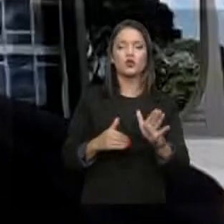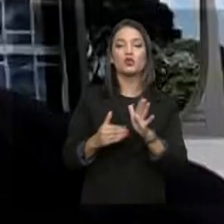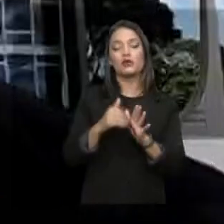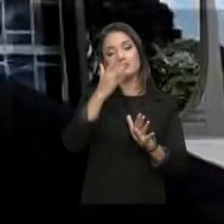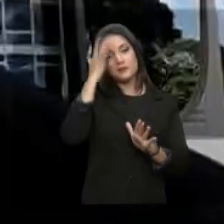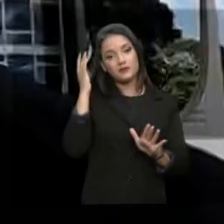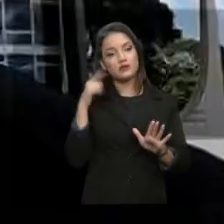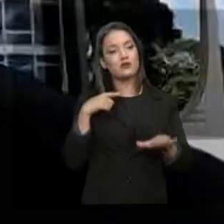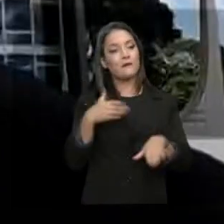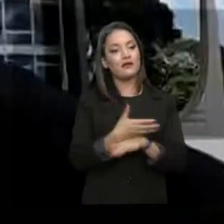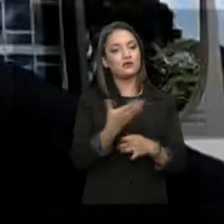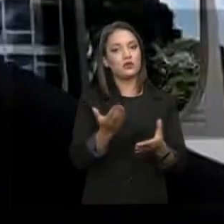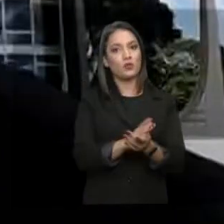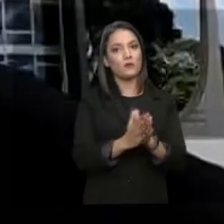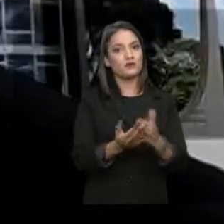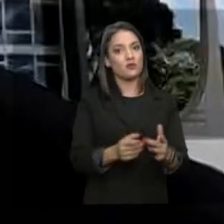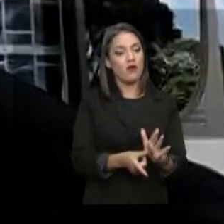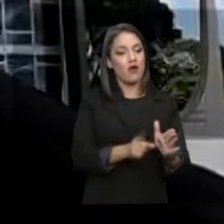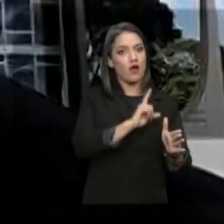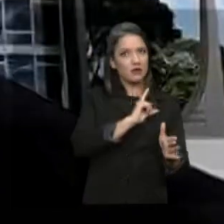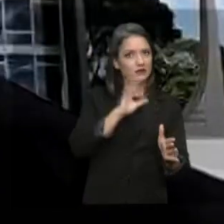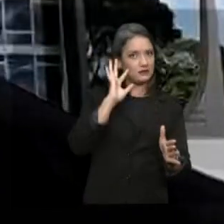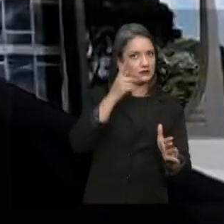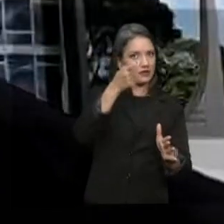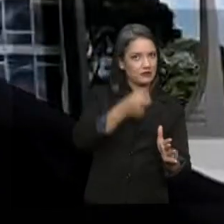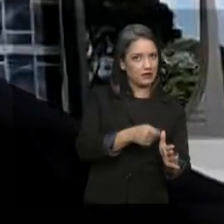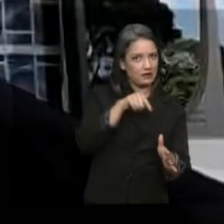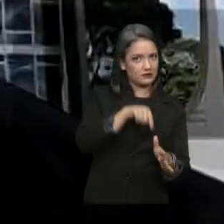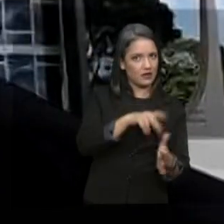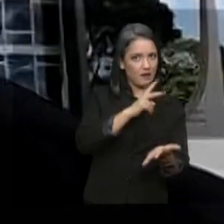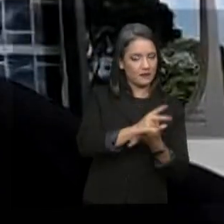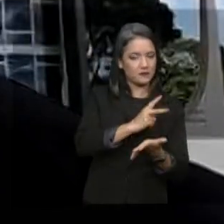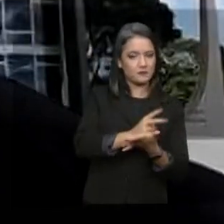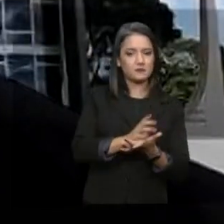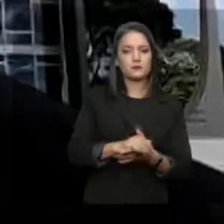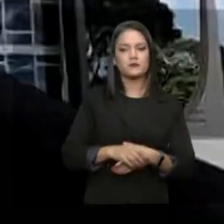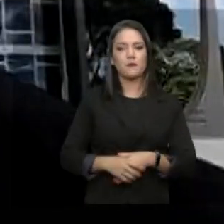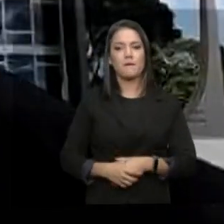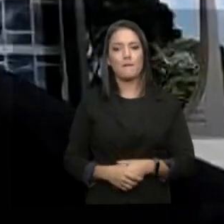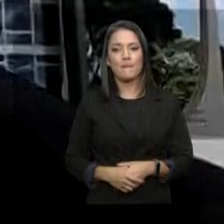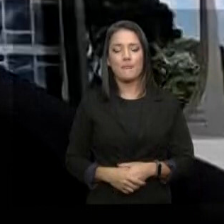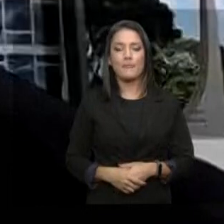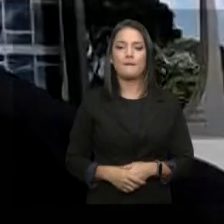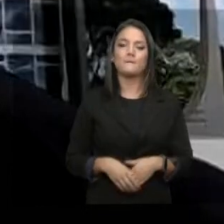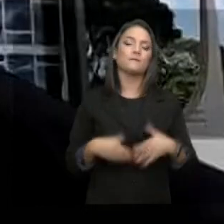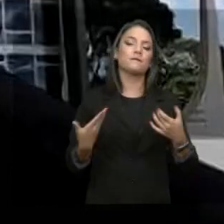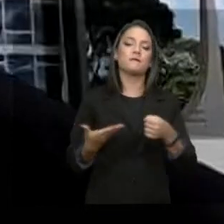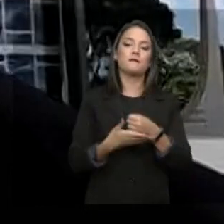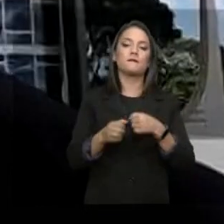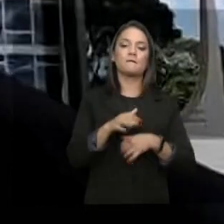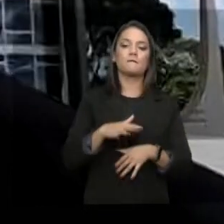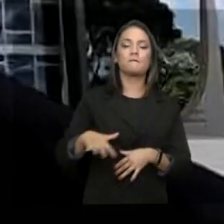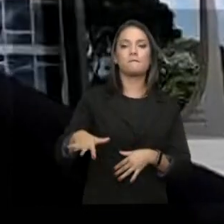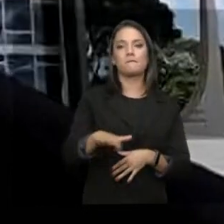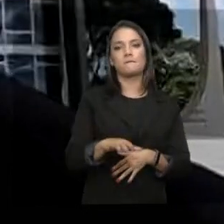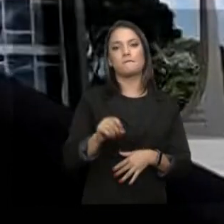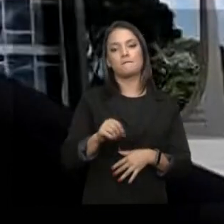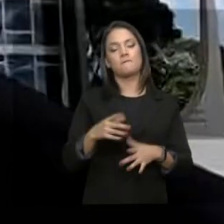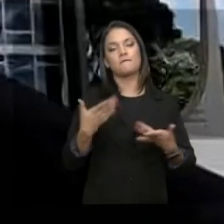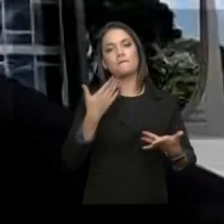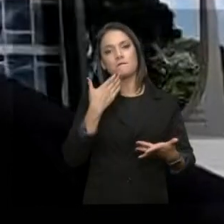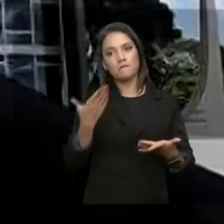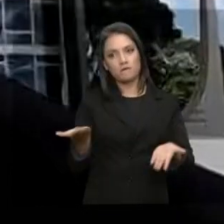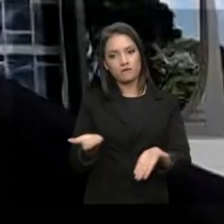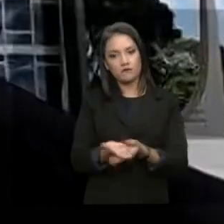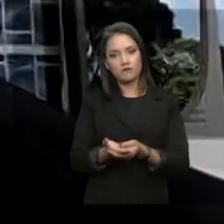do feito anterior ao ser proferida a sentença, lato sensu, res indenda. do princípio geral enunciado resulta que, na rescisória